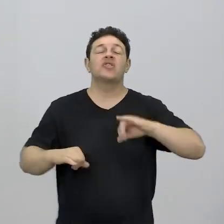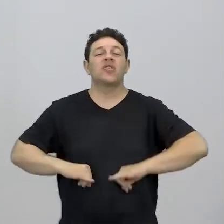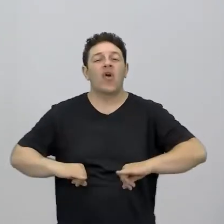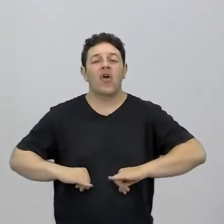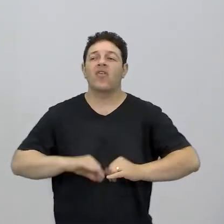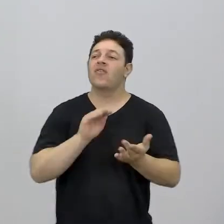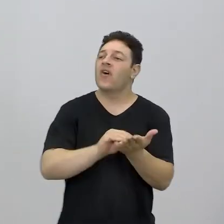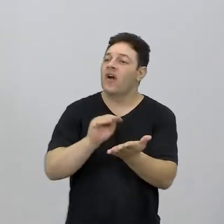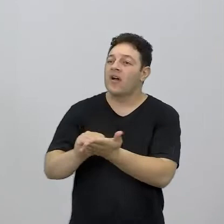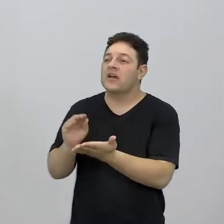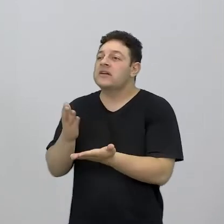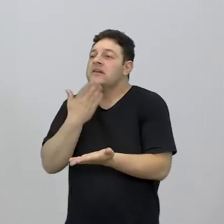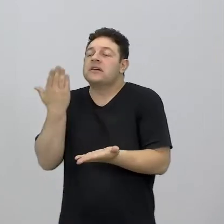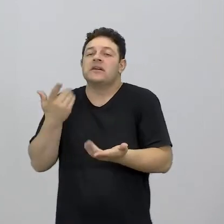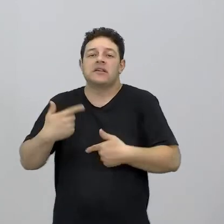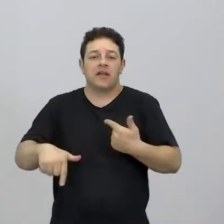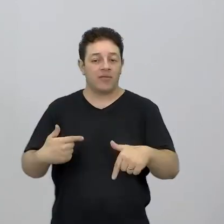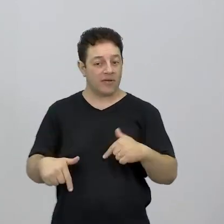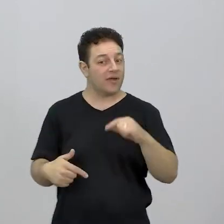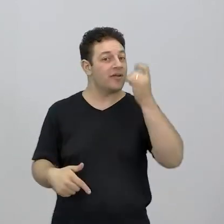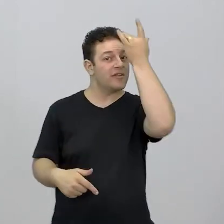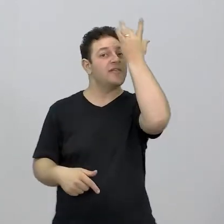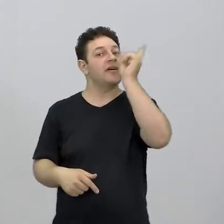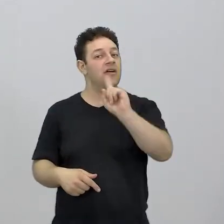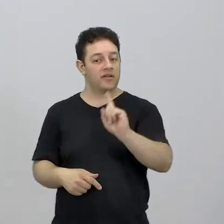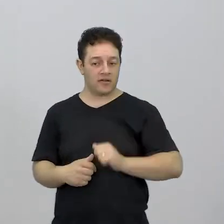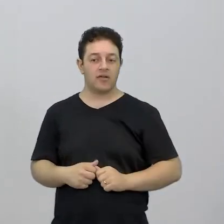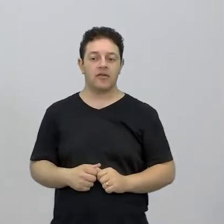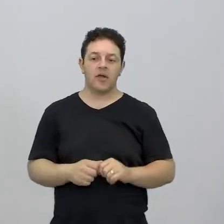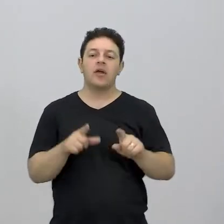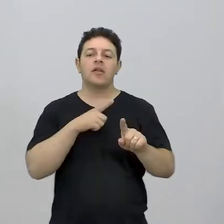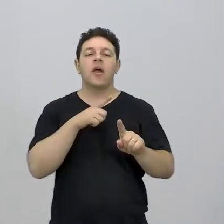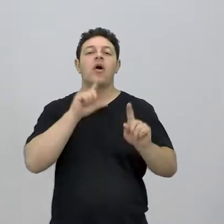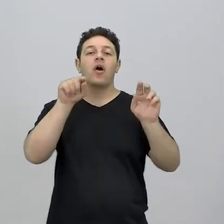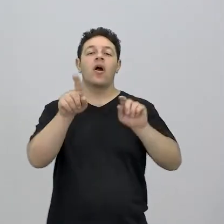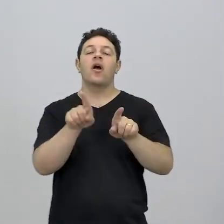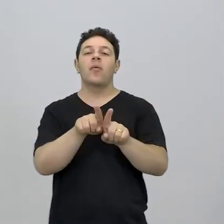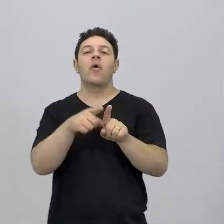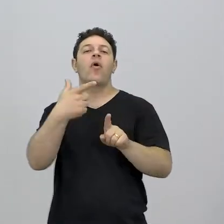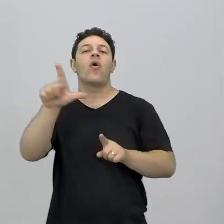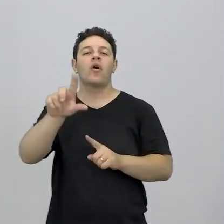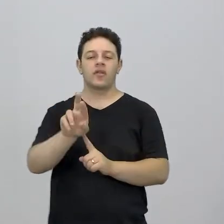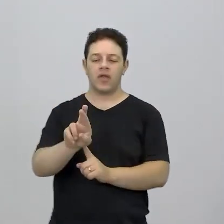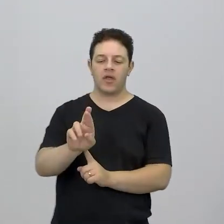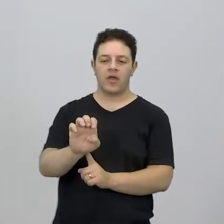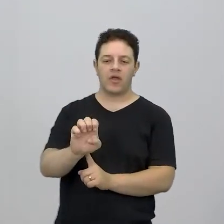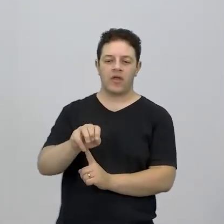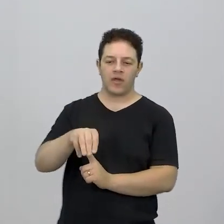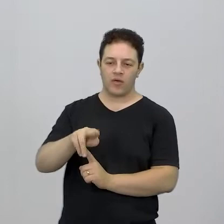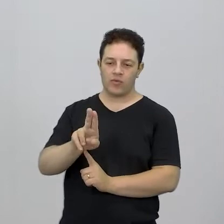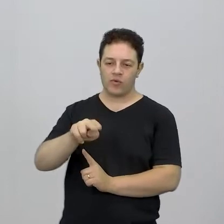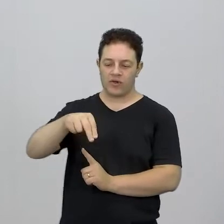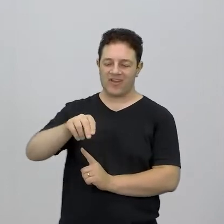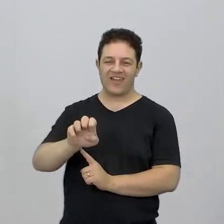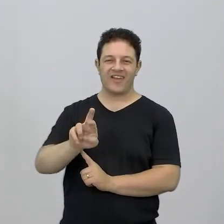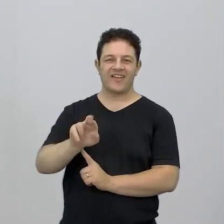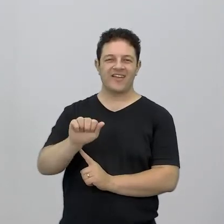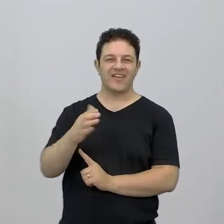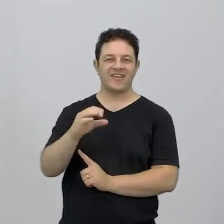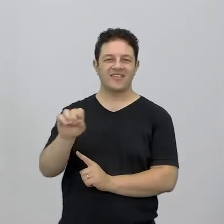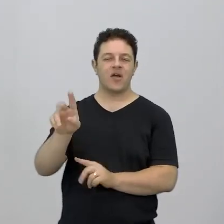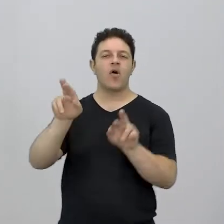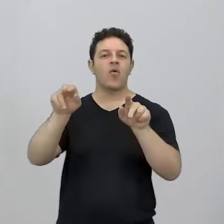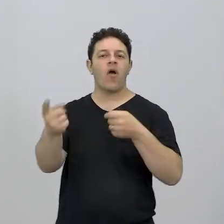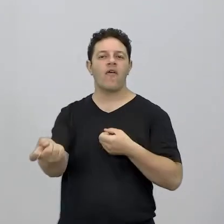Então, mais uma coisa importante nesse processo todo tem a ver com a remuneração, né? Então, vamos ver se eu consigo